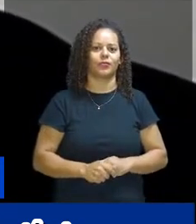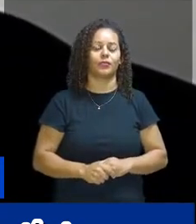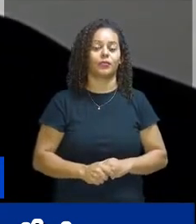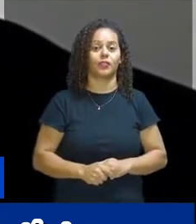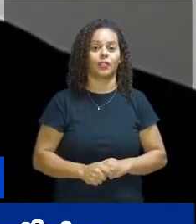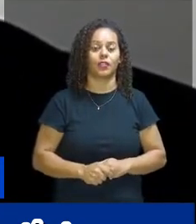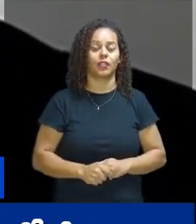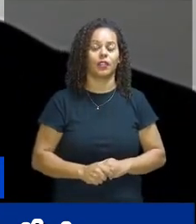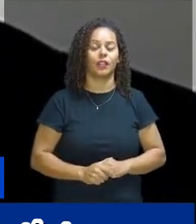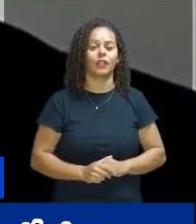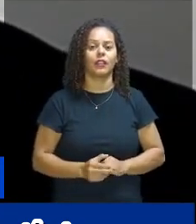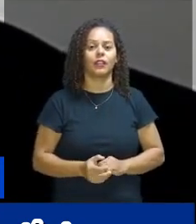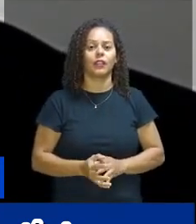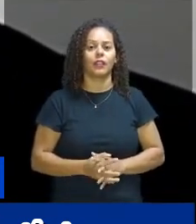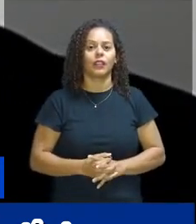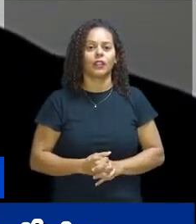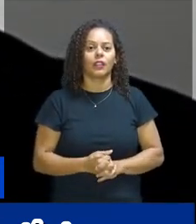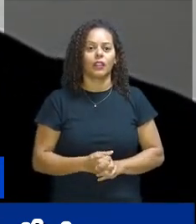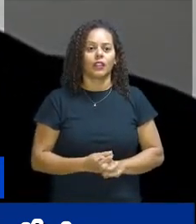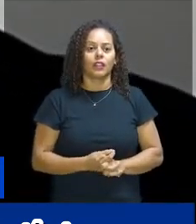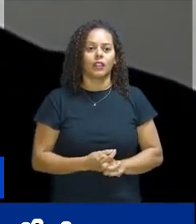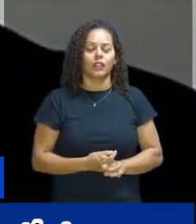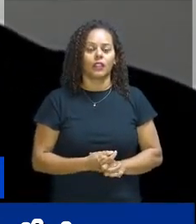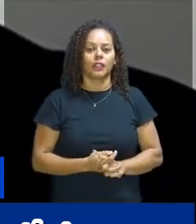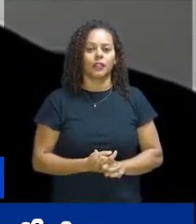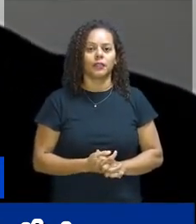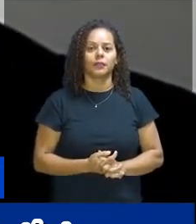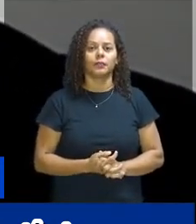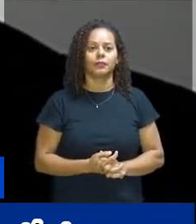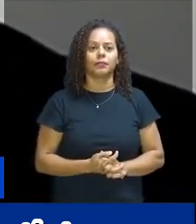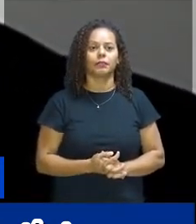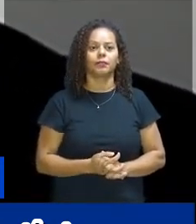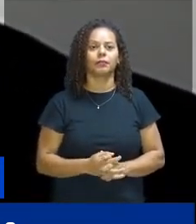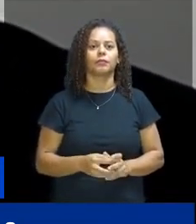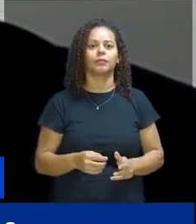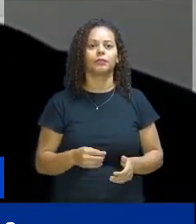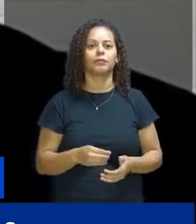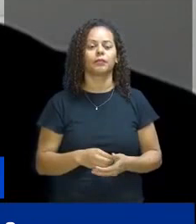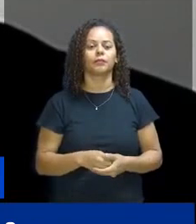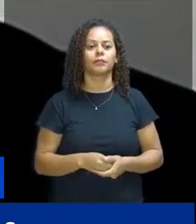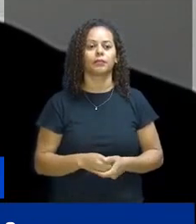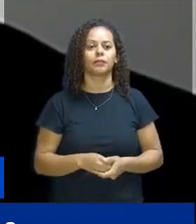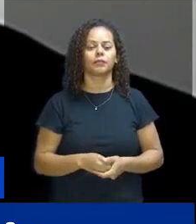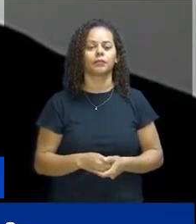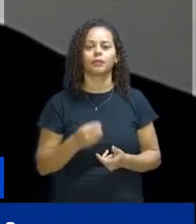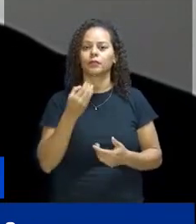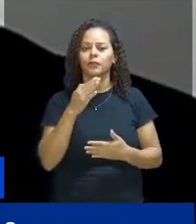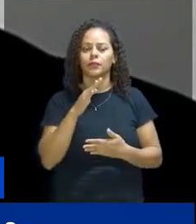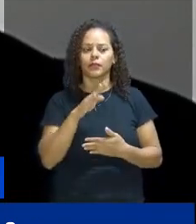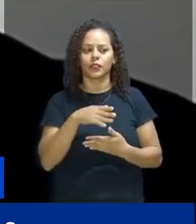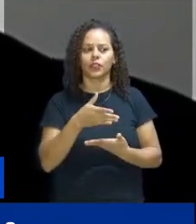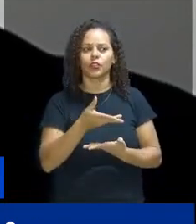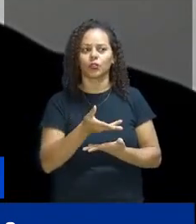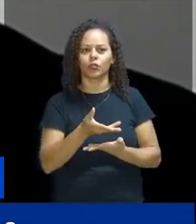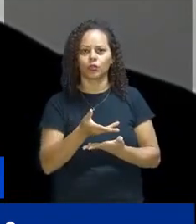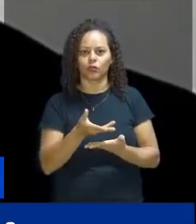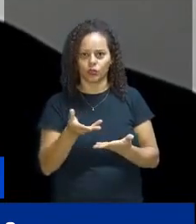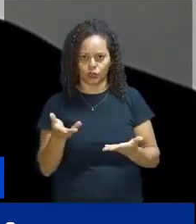Senhor presidente, desembargador João Lages, excelentíssimo corregedor, desembargador Carmo